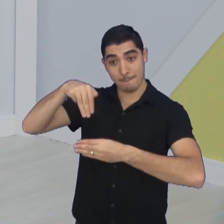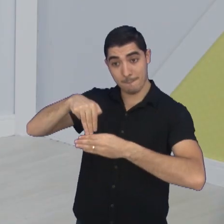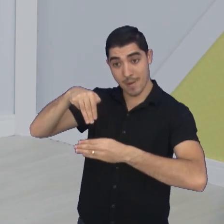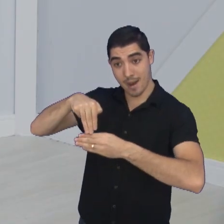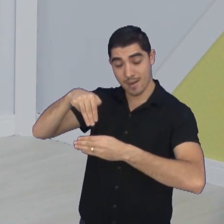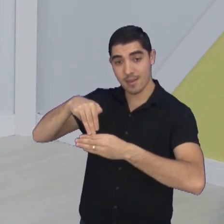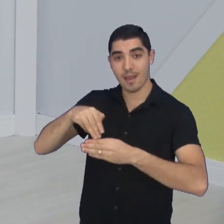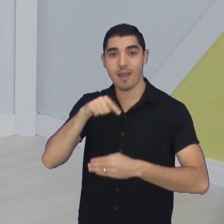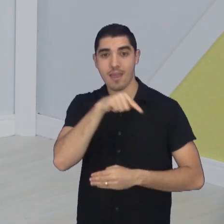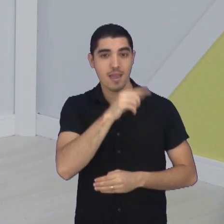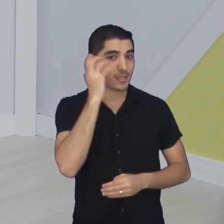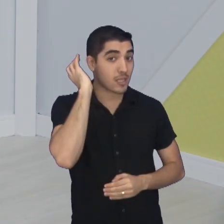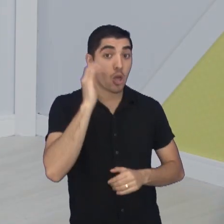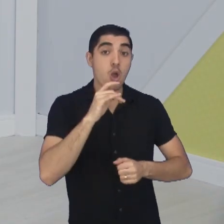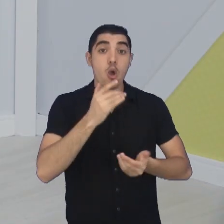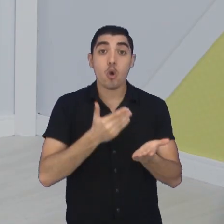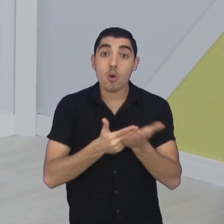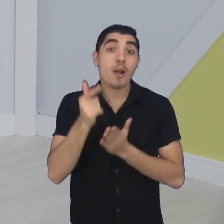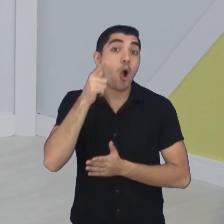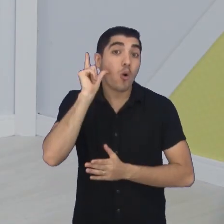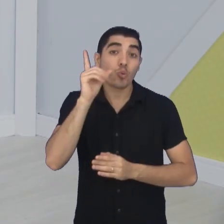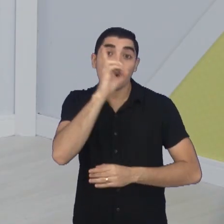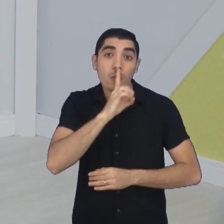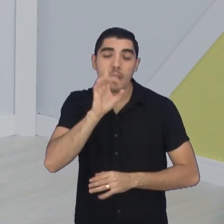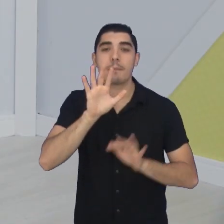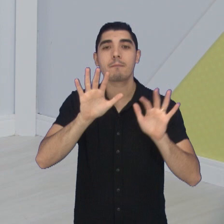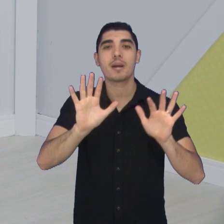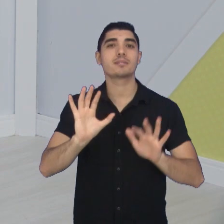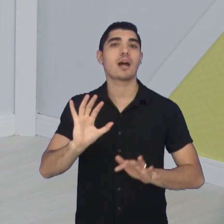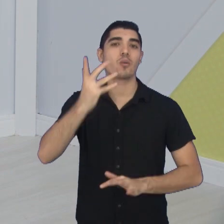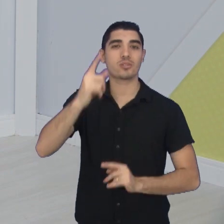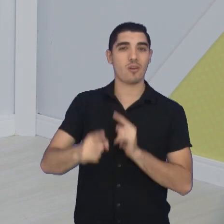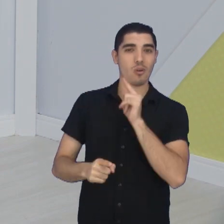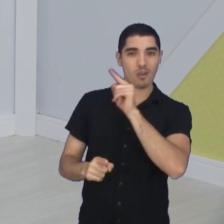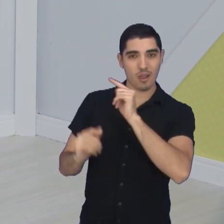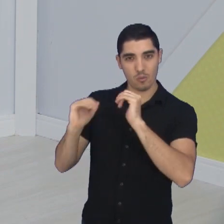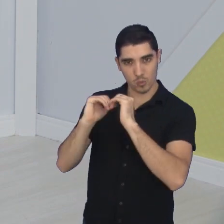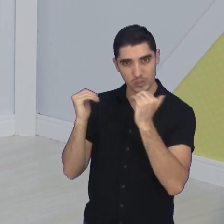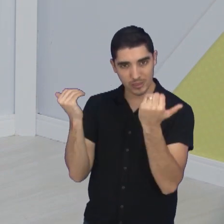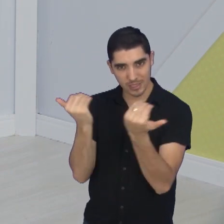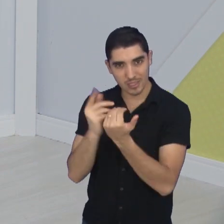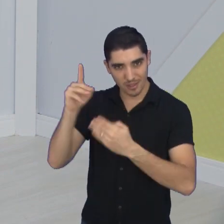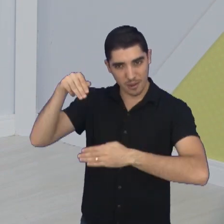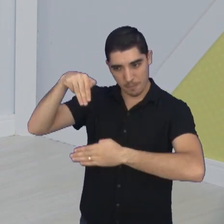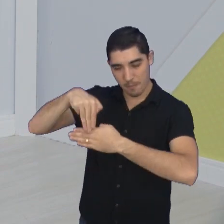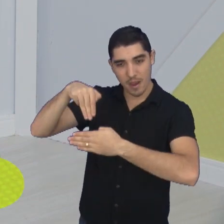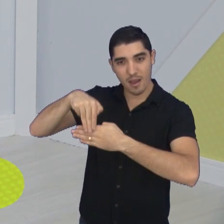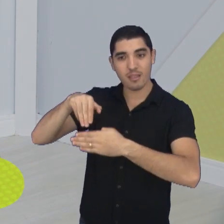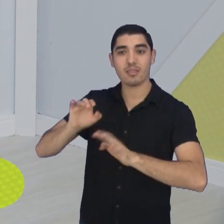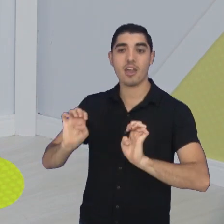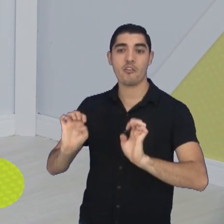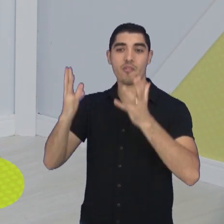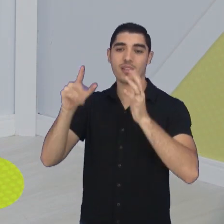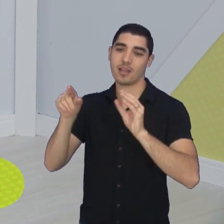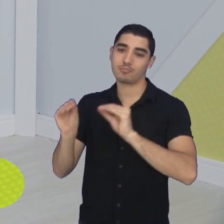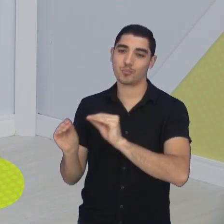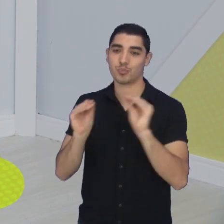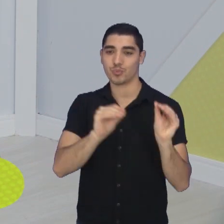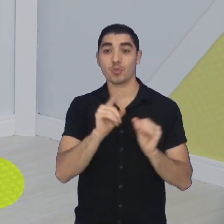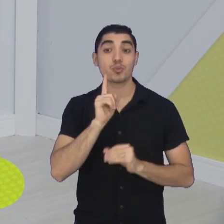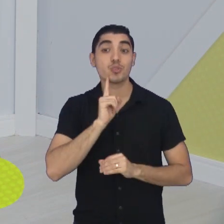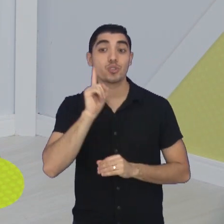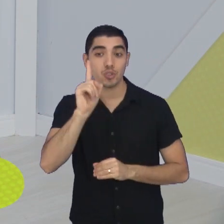ele estava previamente marcado para ontem, domingo, mas um evento lá no Willie Davis em Maringá jogou este jogo para hoje, segunda-feira,